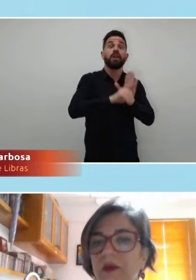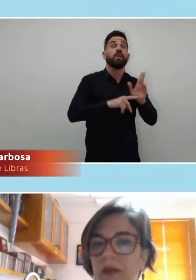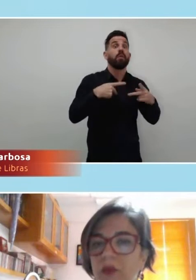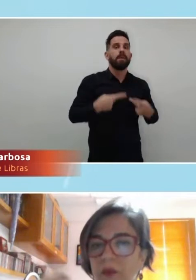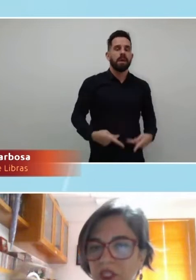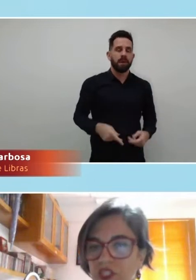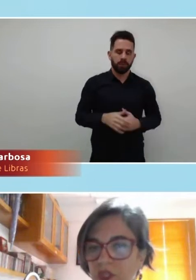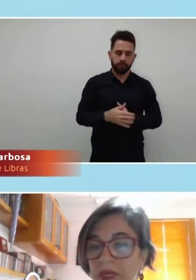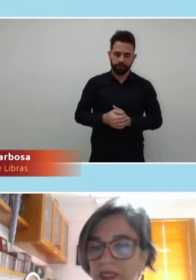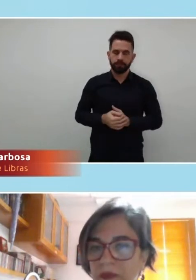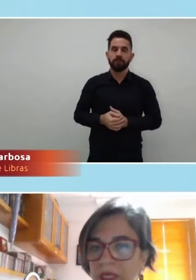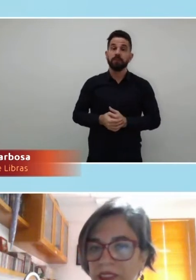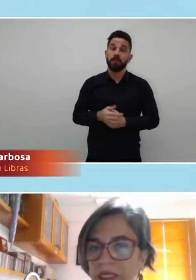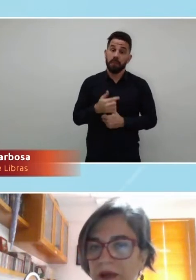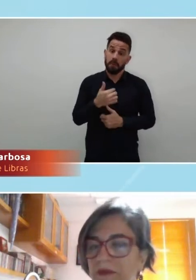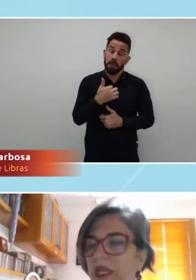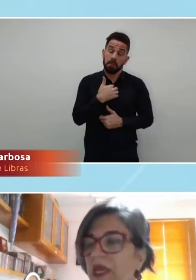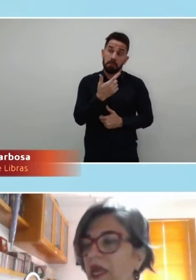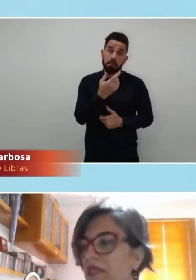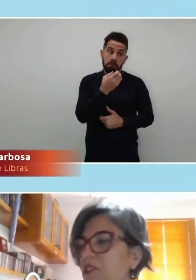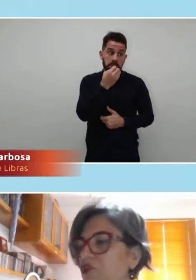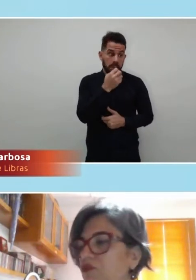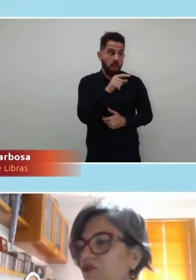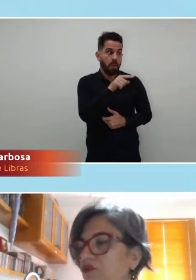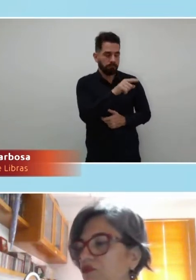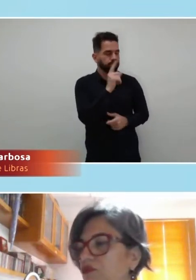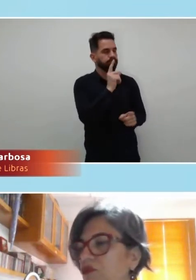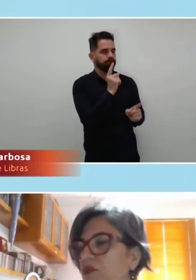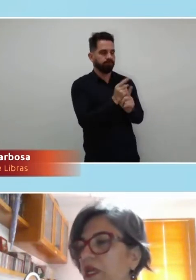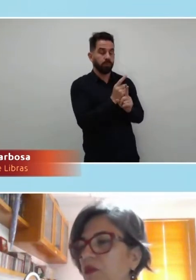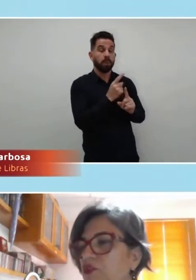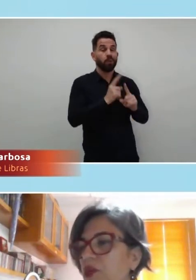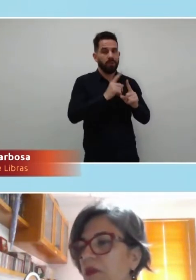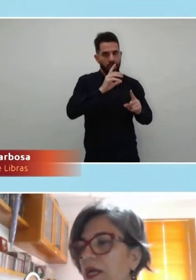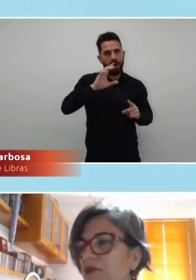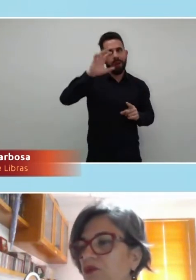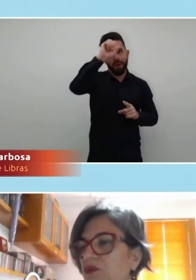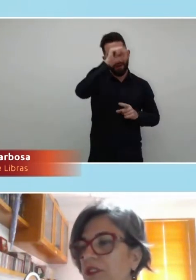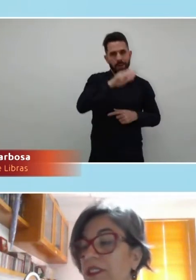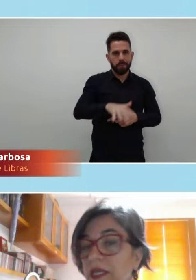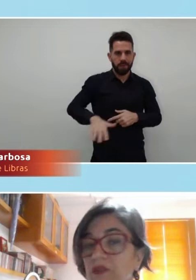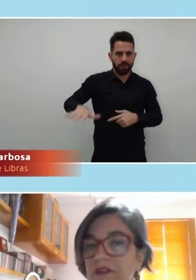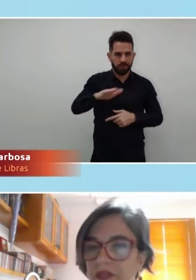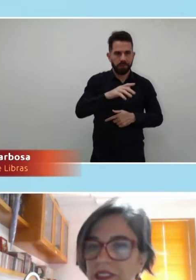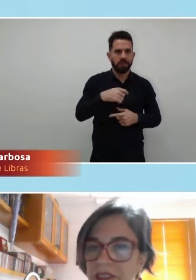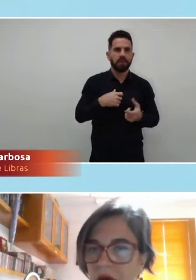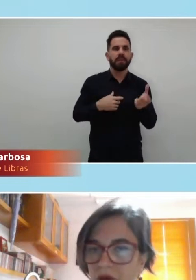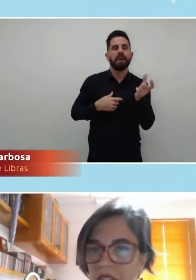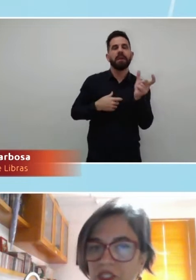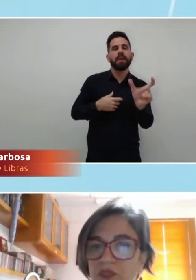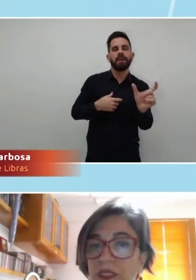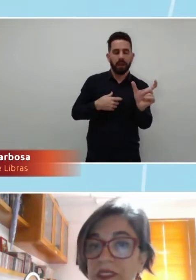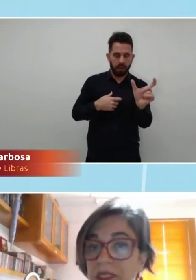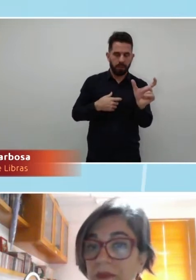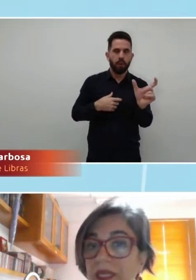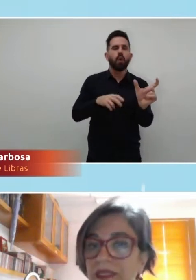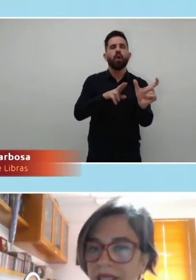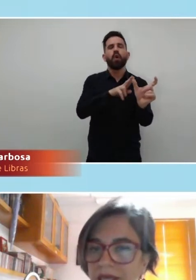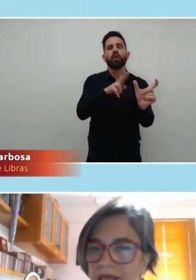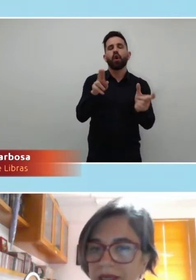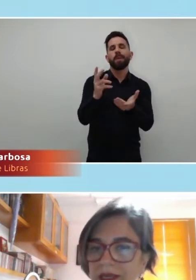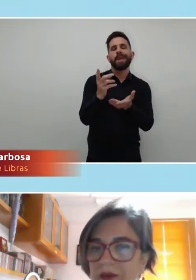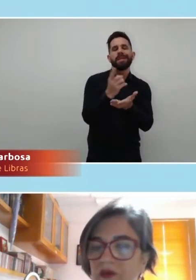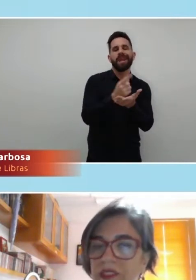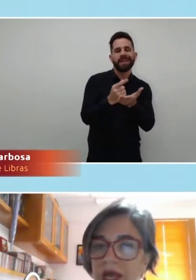aí é bom para a gente aprender a pensar. Existe um termo chamado desenho universal, e a gente precisa